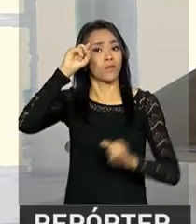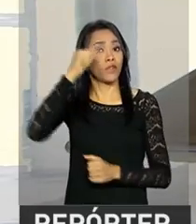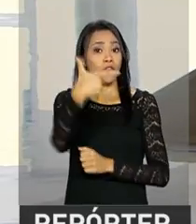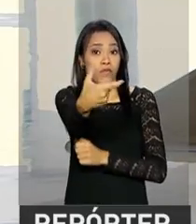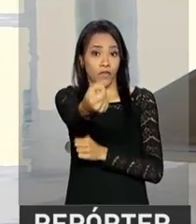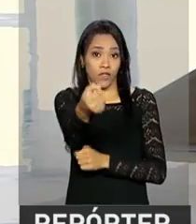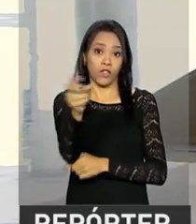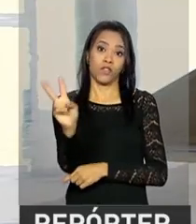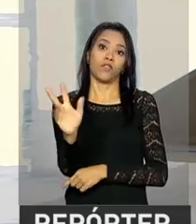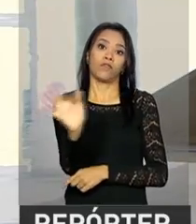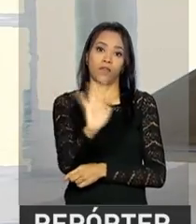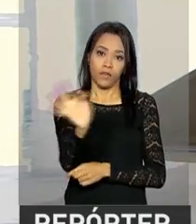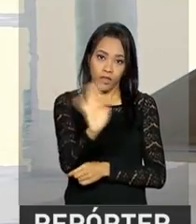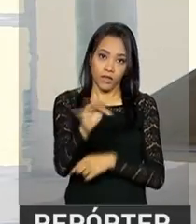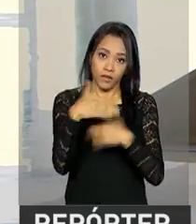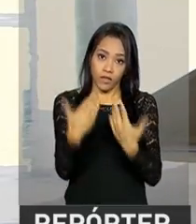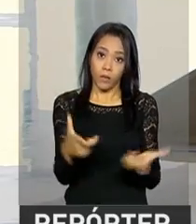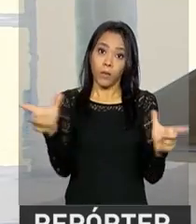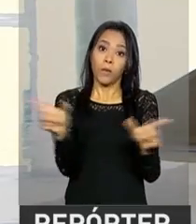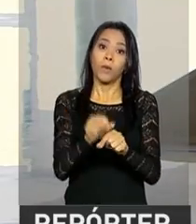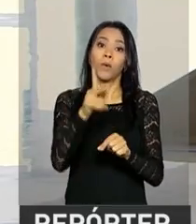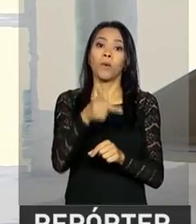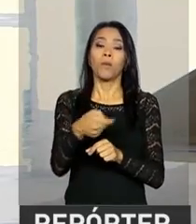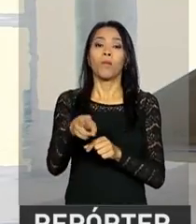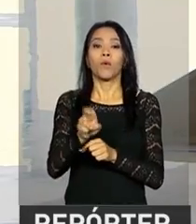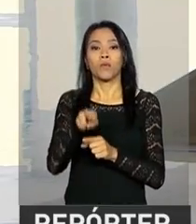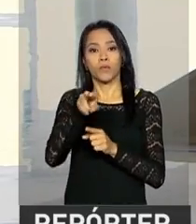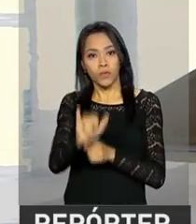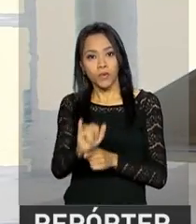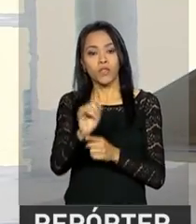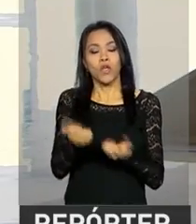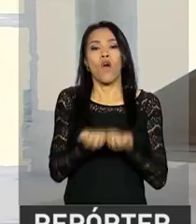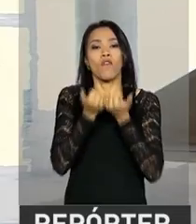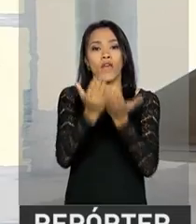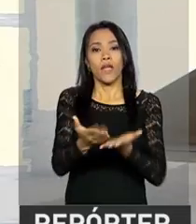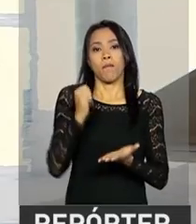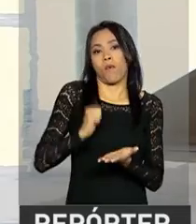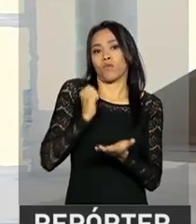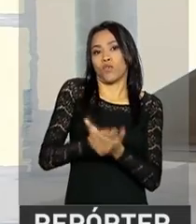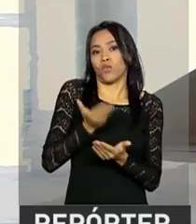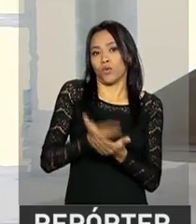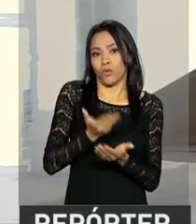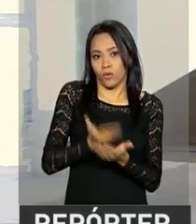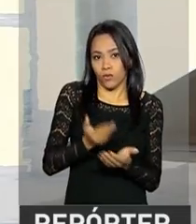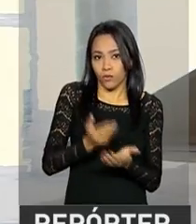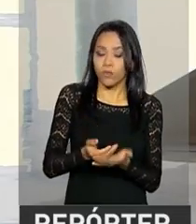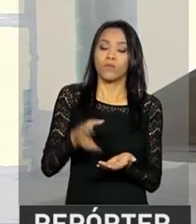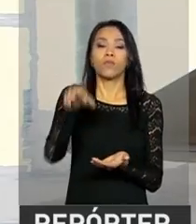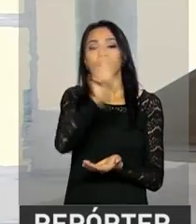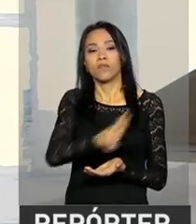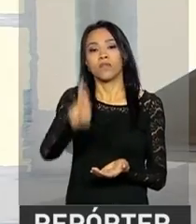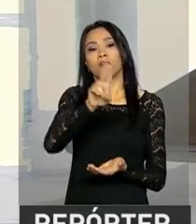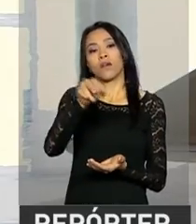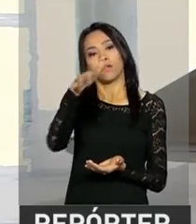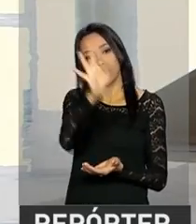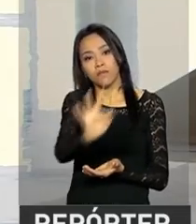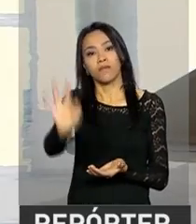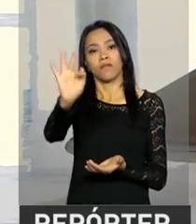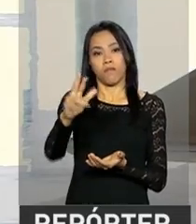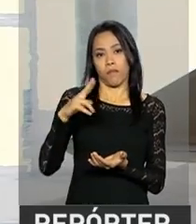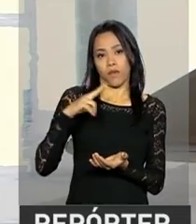Fevereiro o ProUni ele oferta vagas aí bolsas de estudo em instituições particulares de